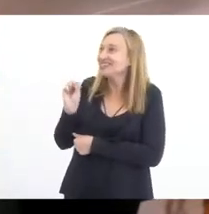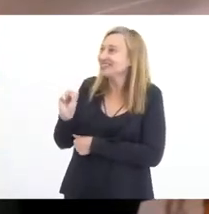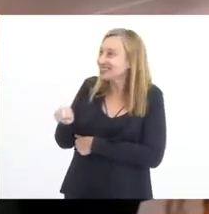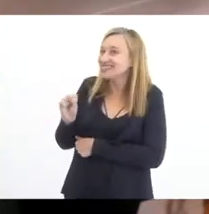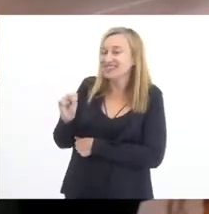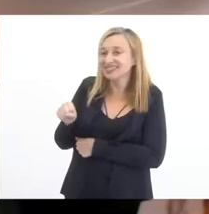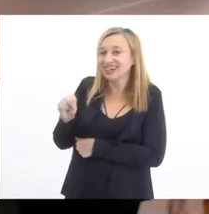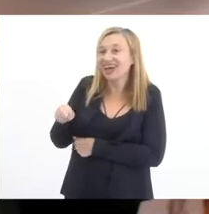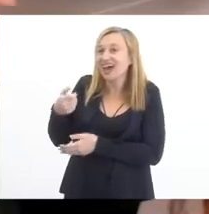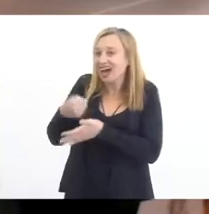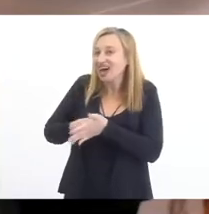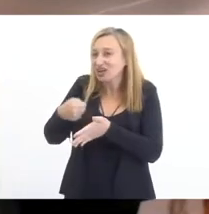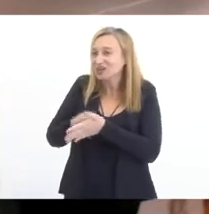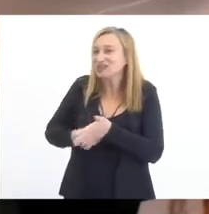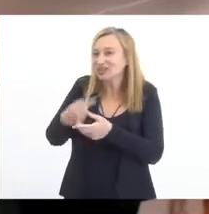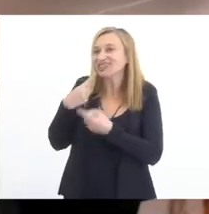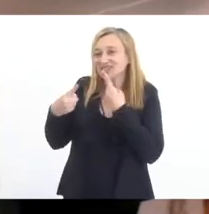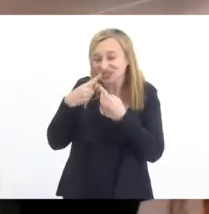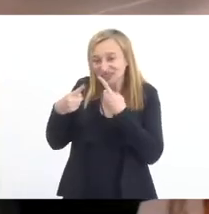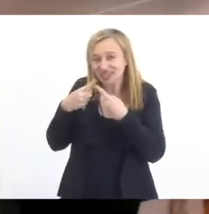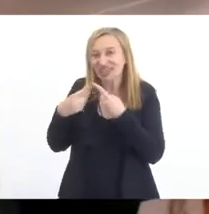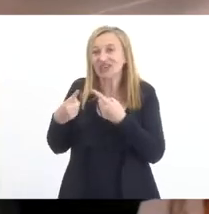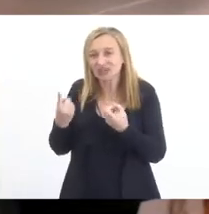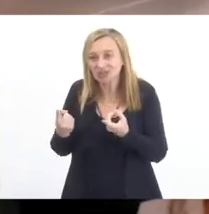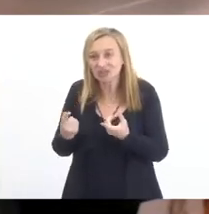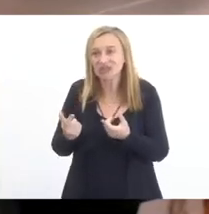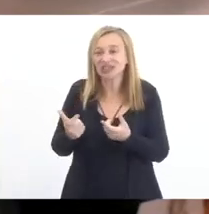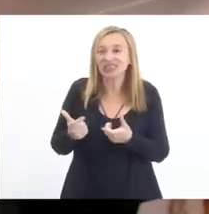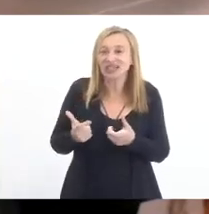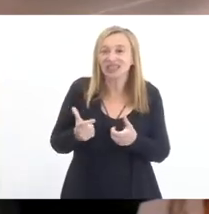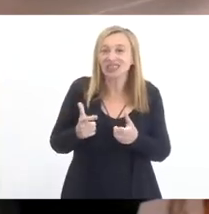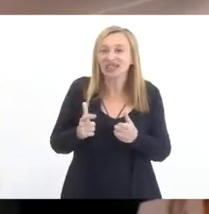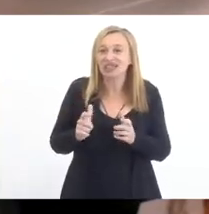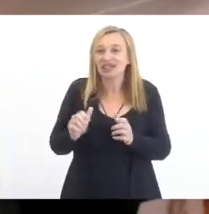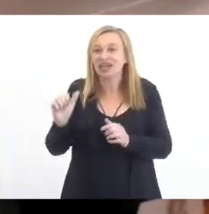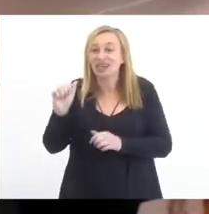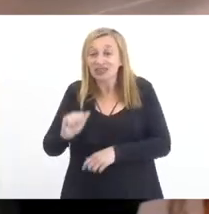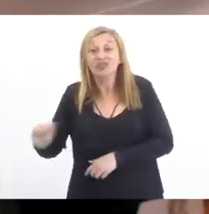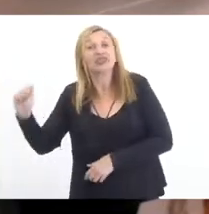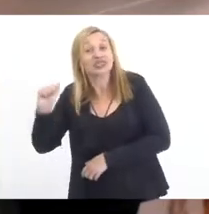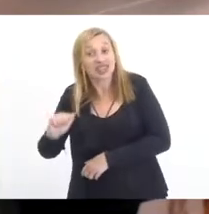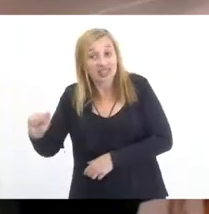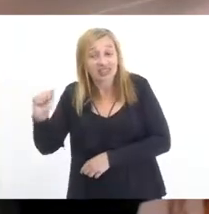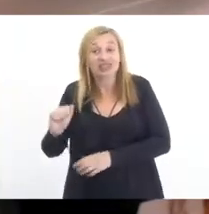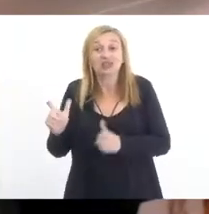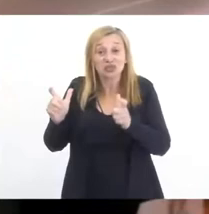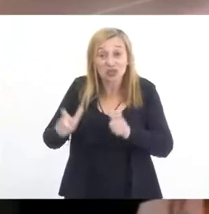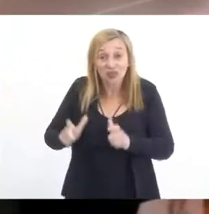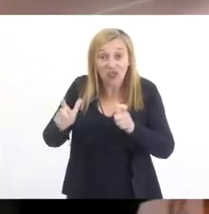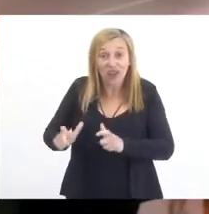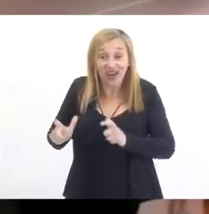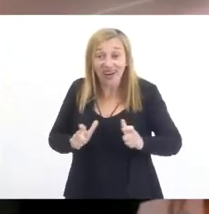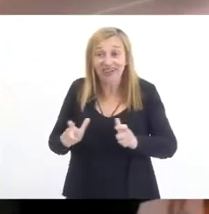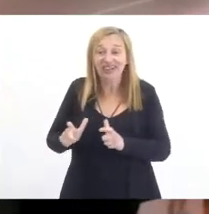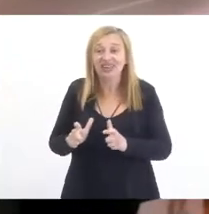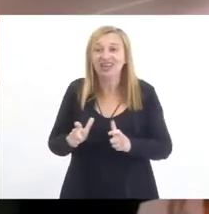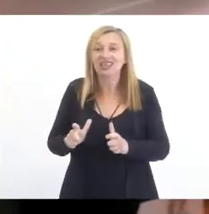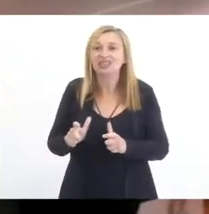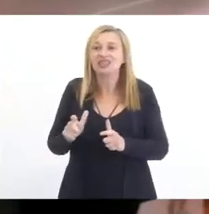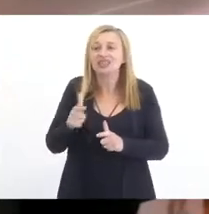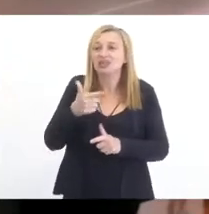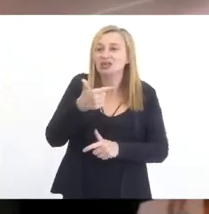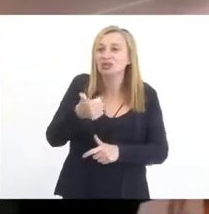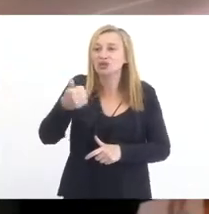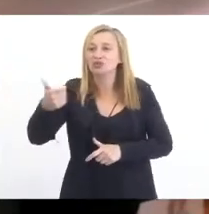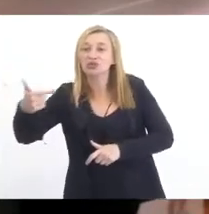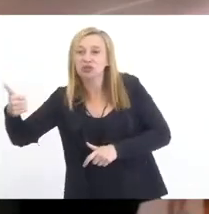isso, mas a luta, a discussão, né, pelos, vamos dizer assim, as associações, né, da região. E desde